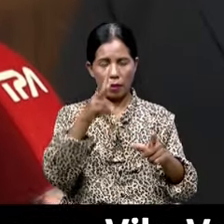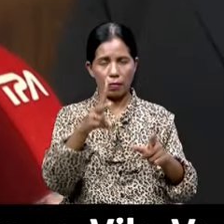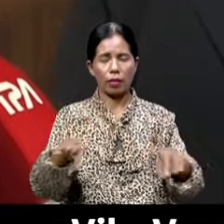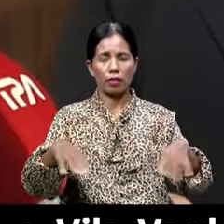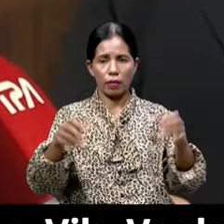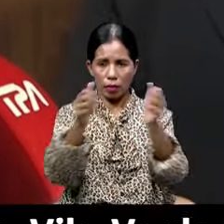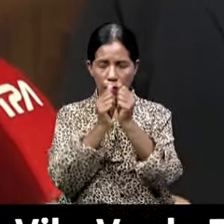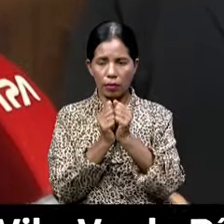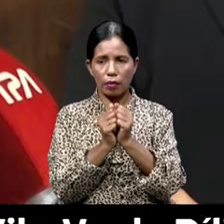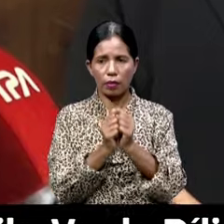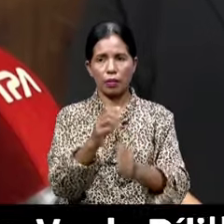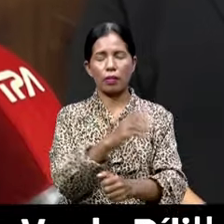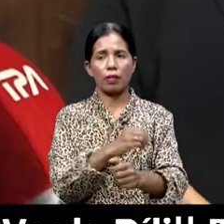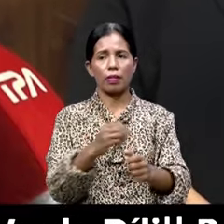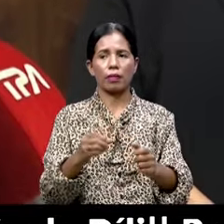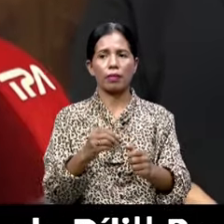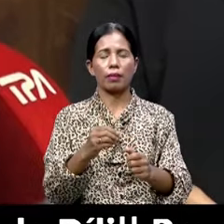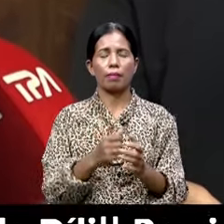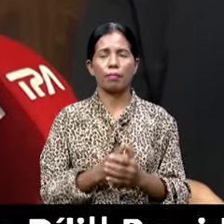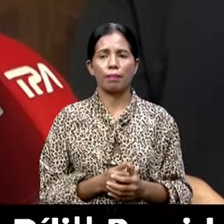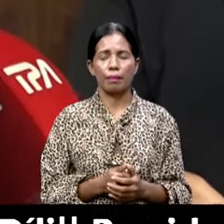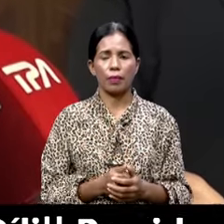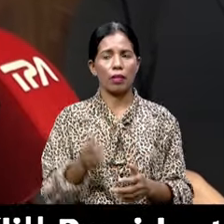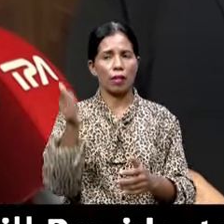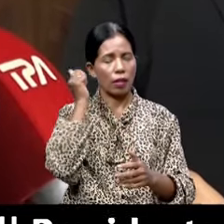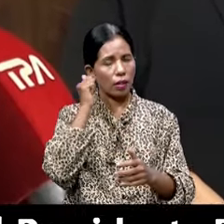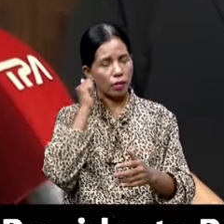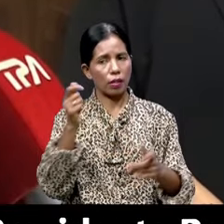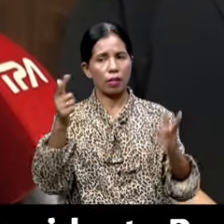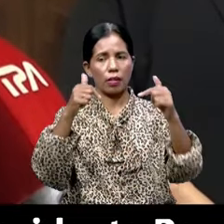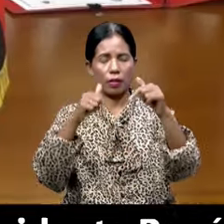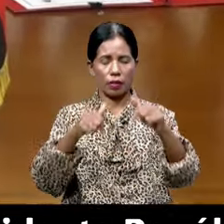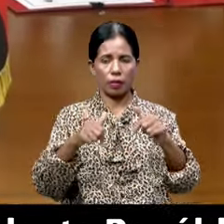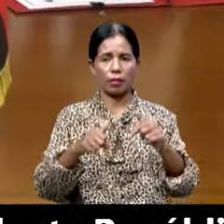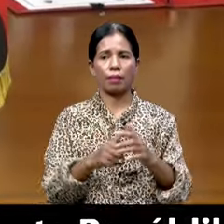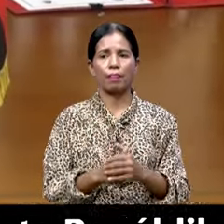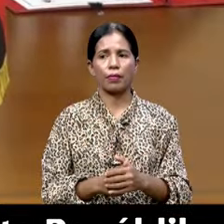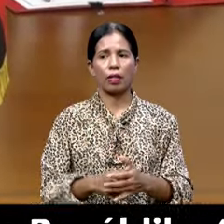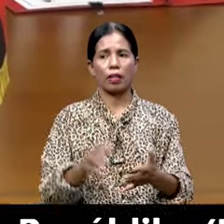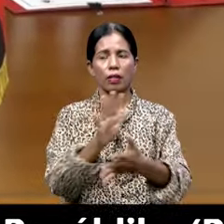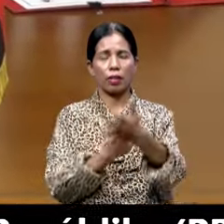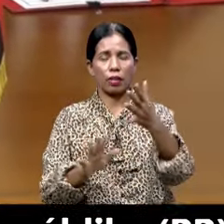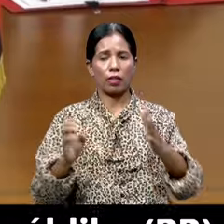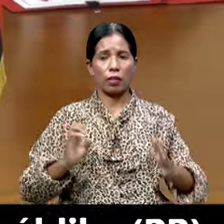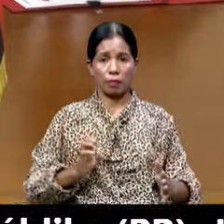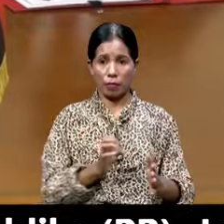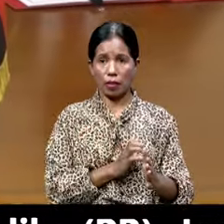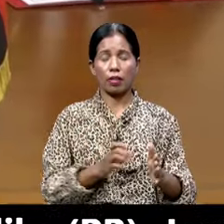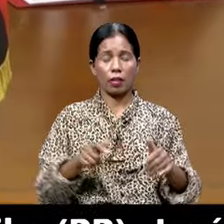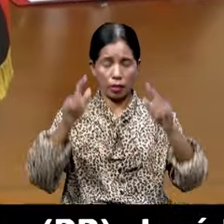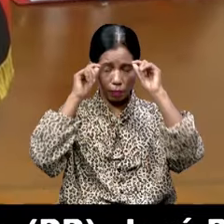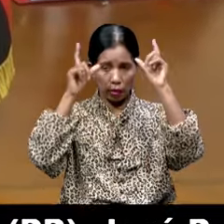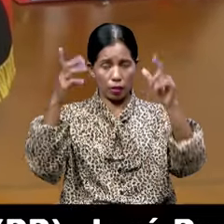está dos dois lados, da Ásia e daqui da parte africana. Molo que inaugura a Embaixada Timor-Leste e Angola, Ministro do